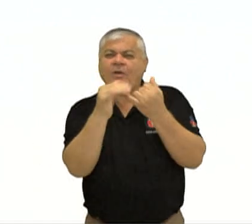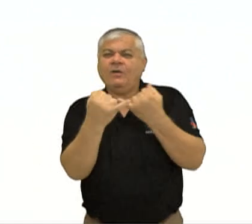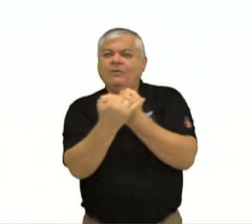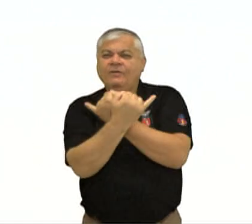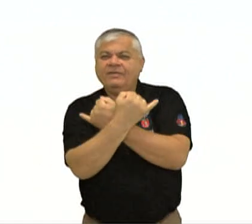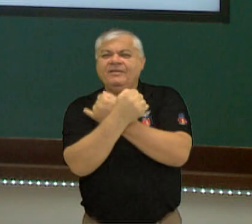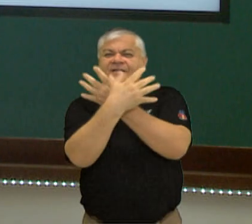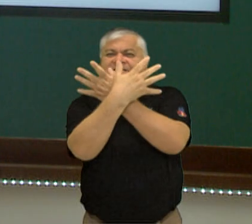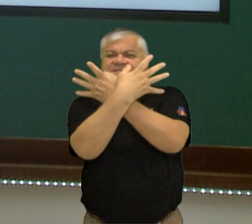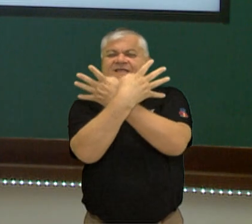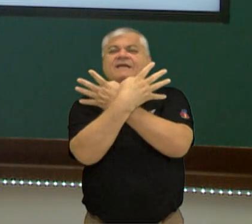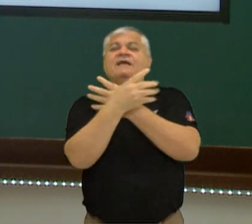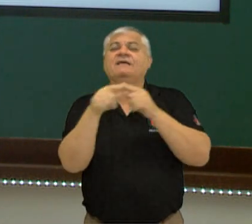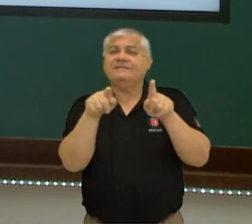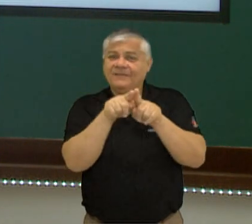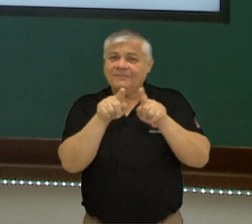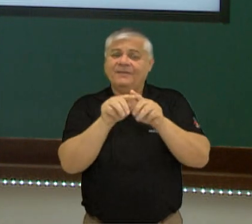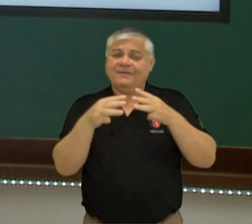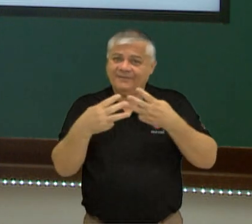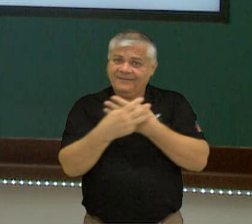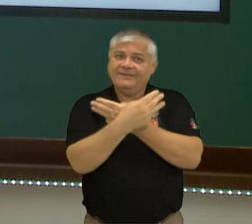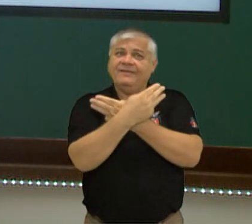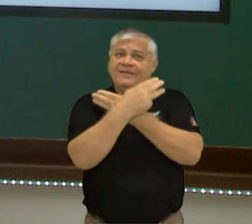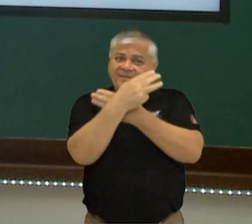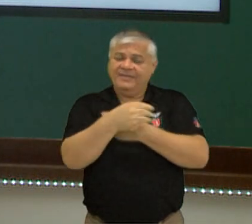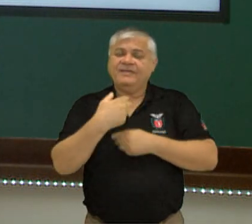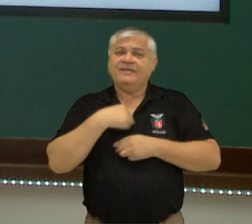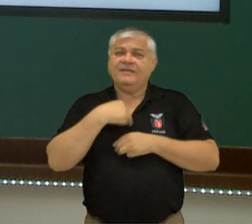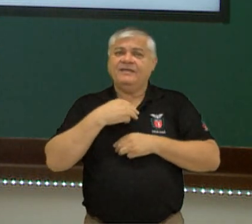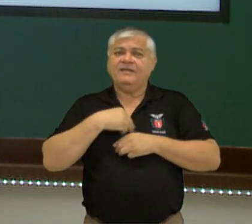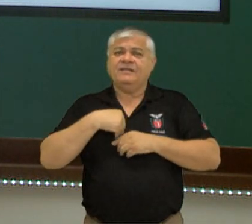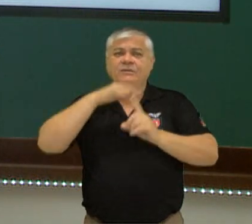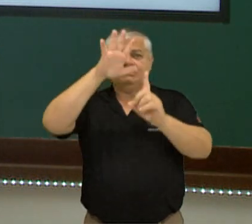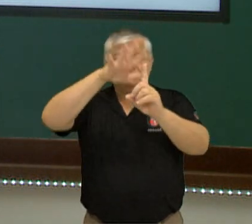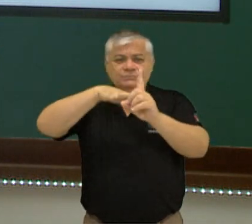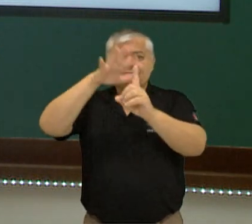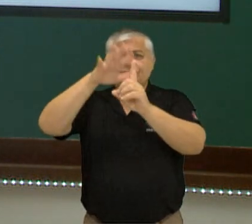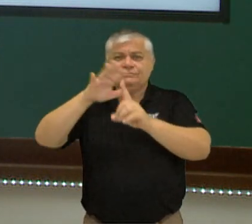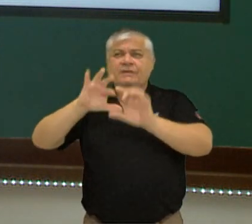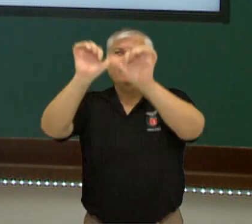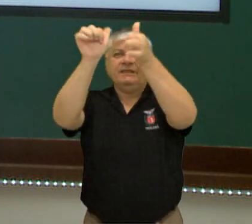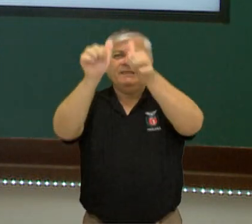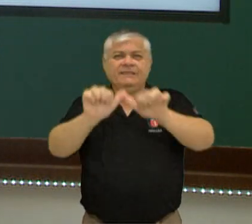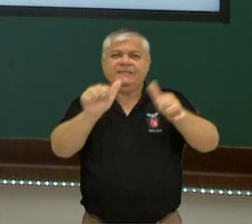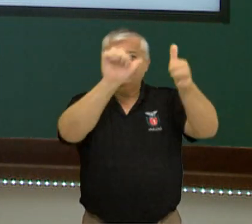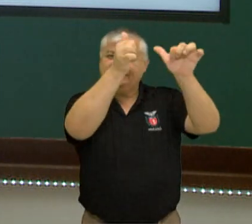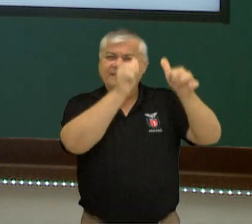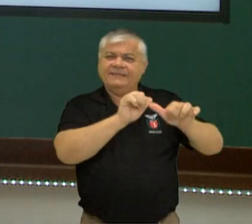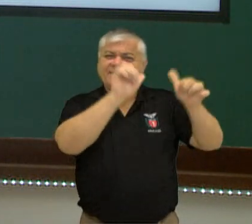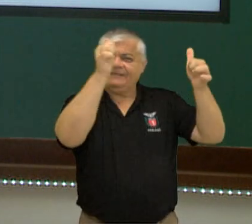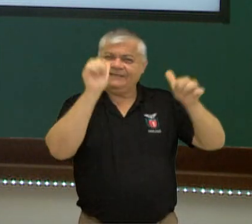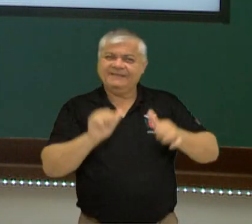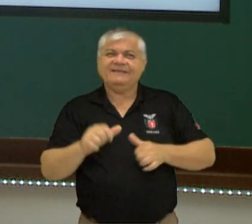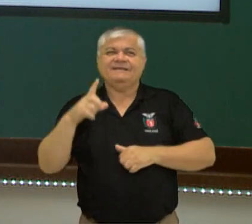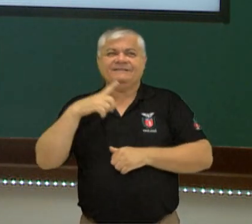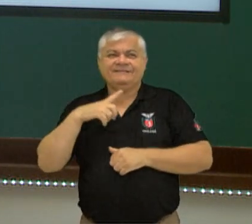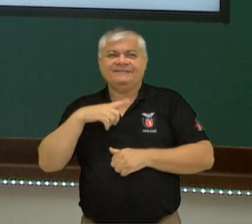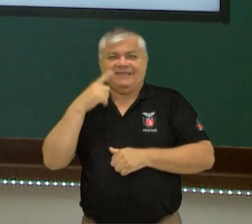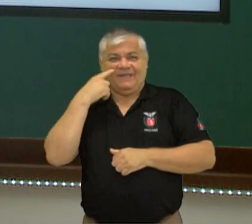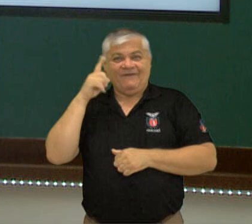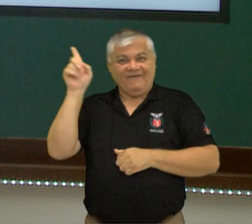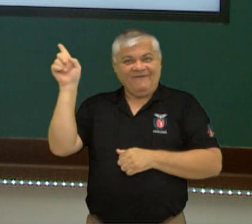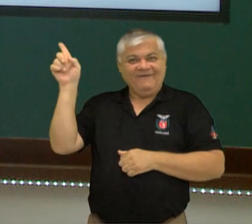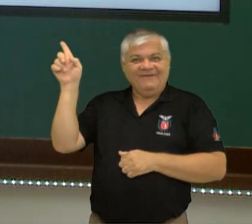os astecas, eles também eram politeístas, né? Aqui a localização do Império, né, Maia aqui na